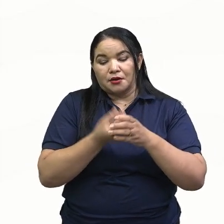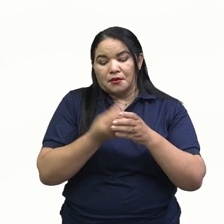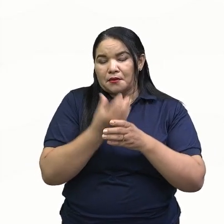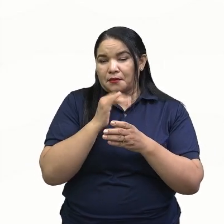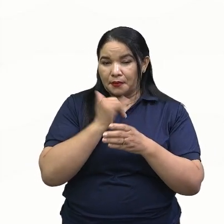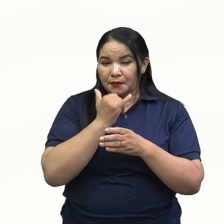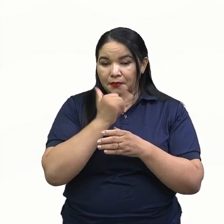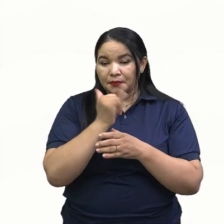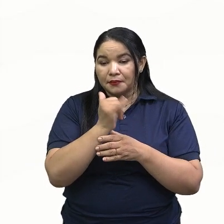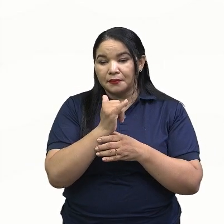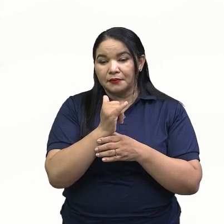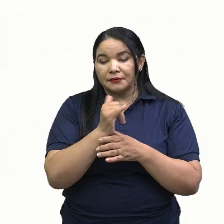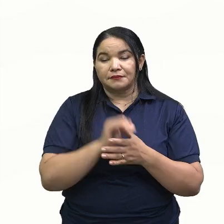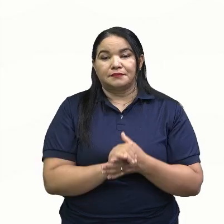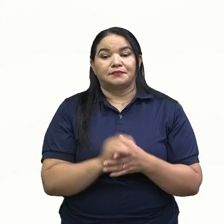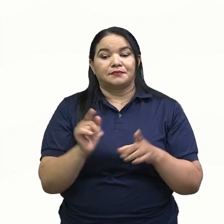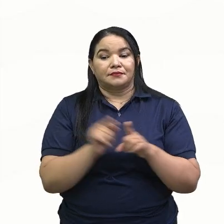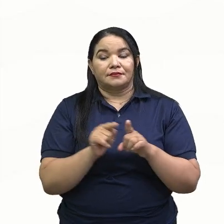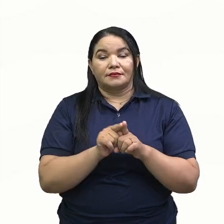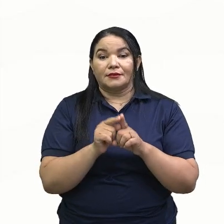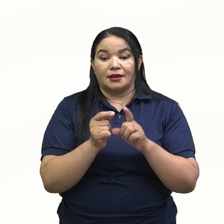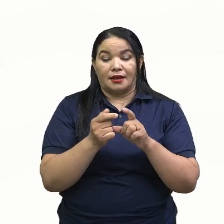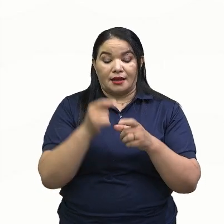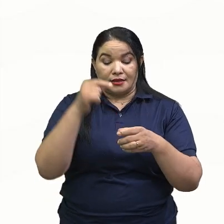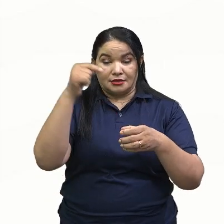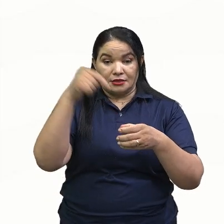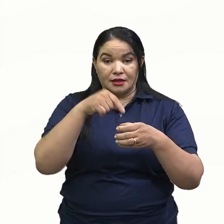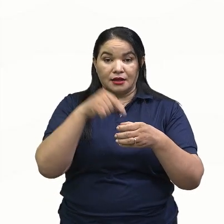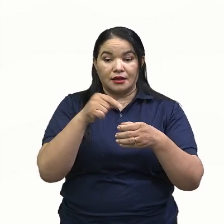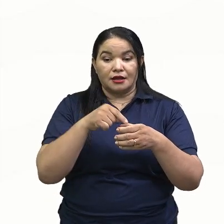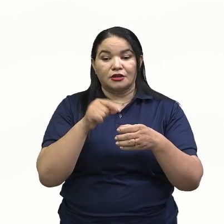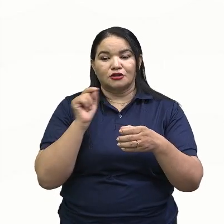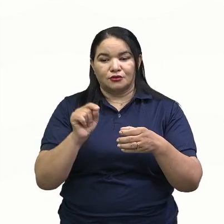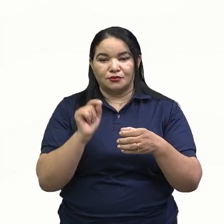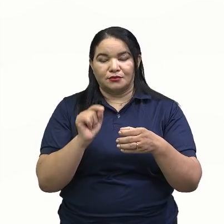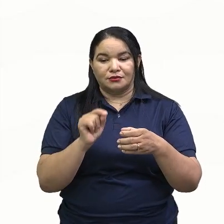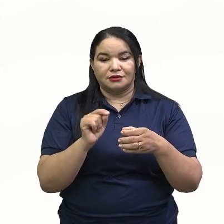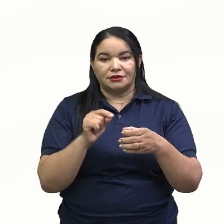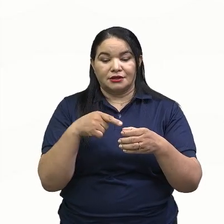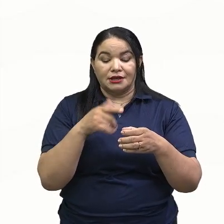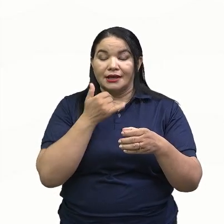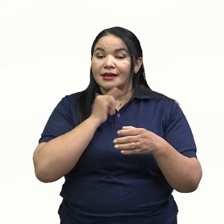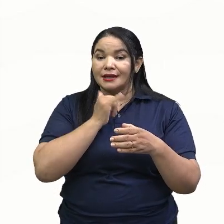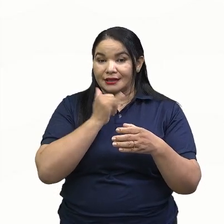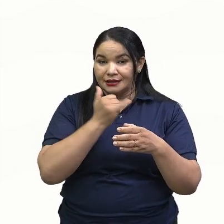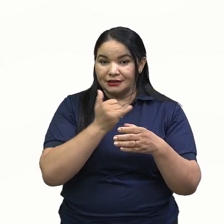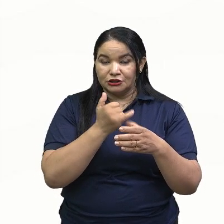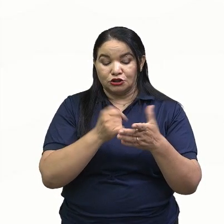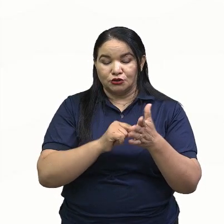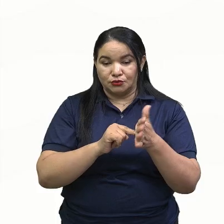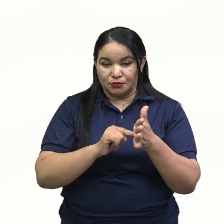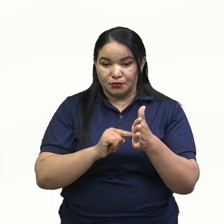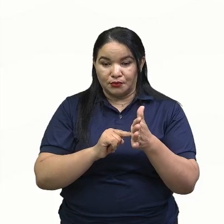tem a bateria transforma. A bateria é o quê? Energia